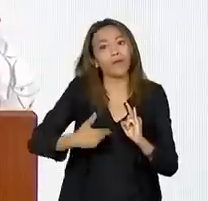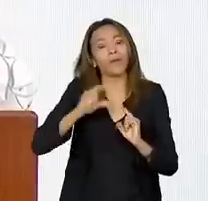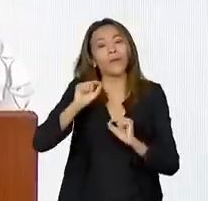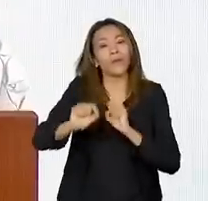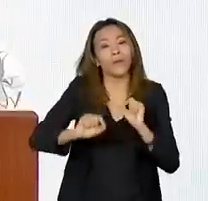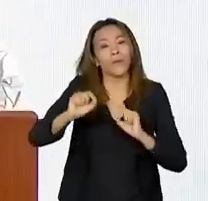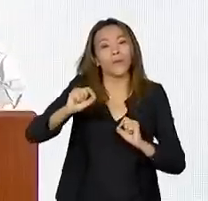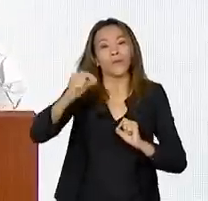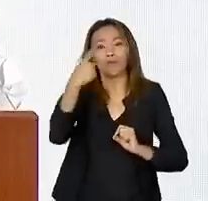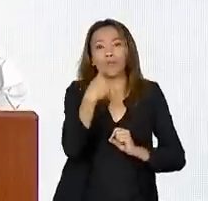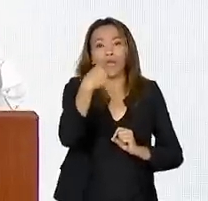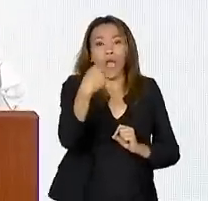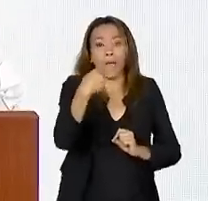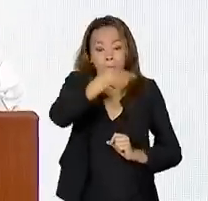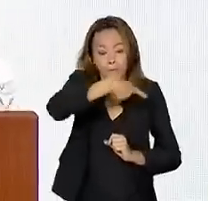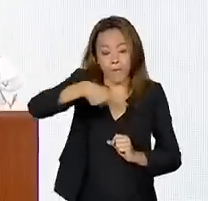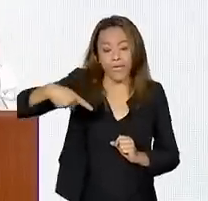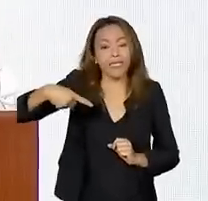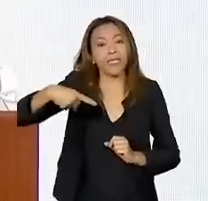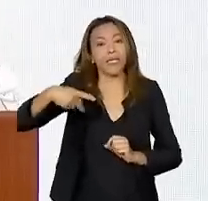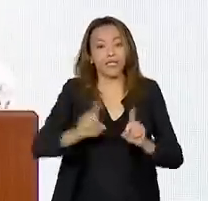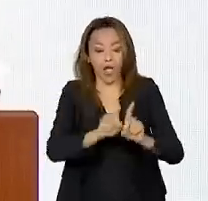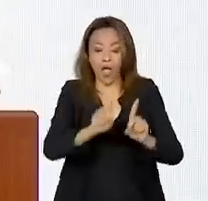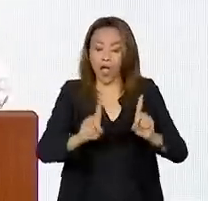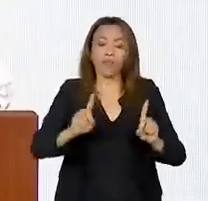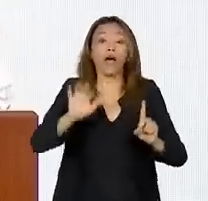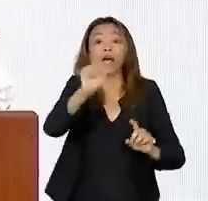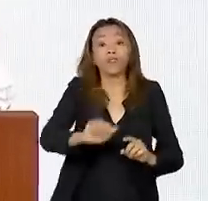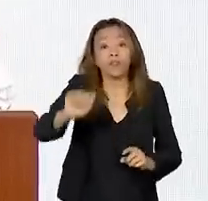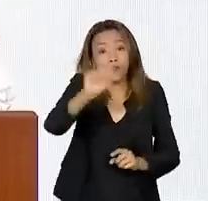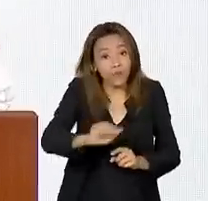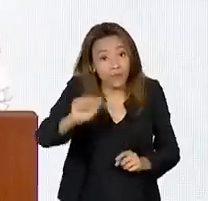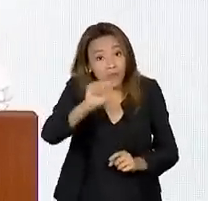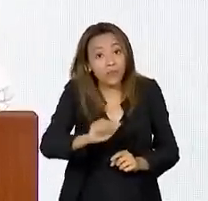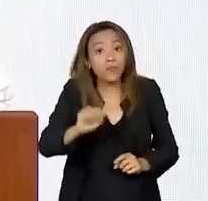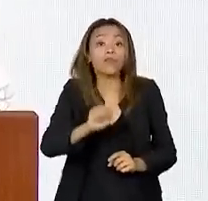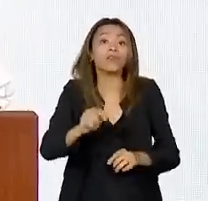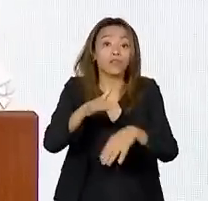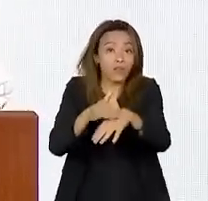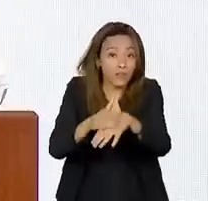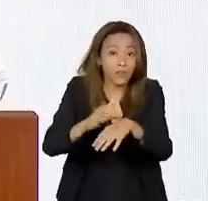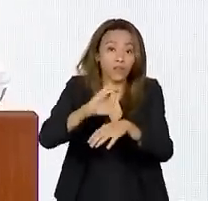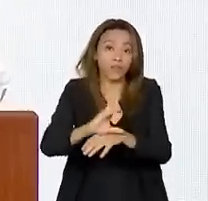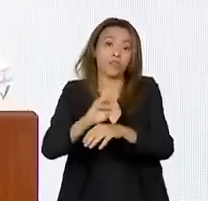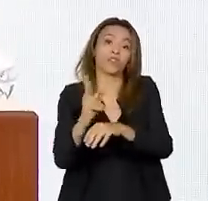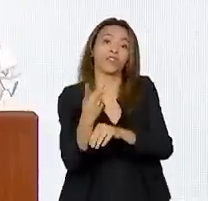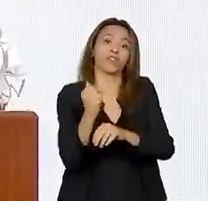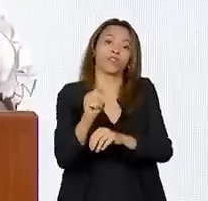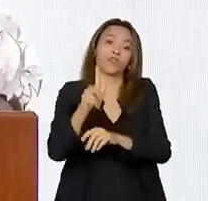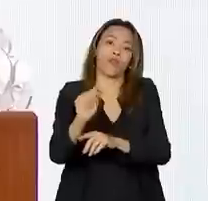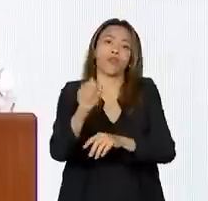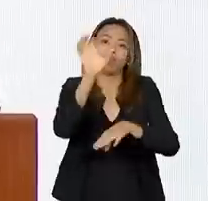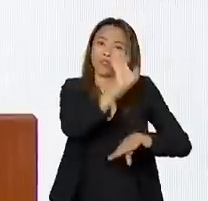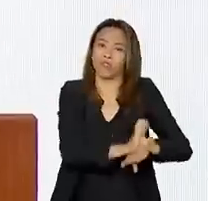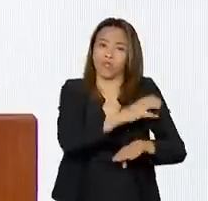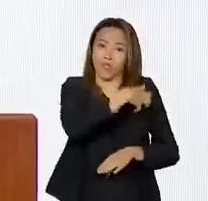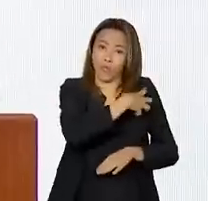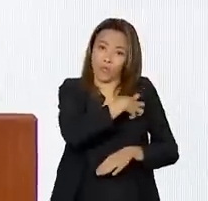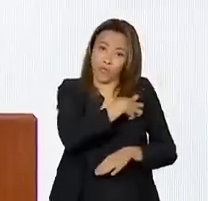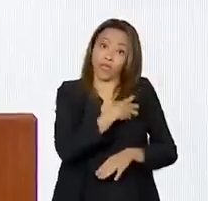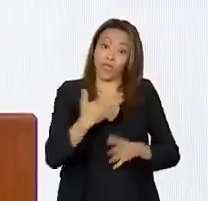presidência da Associação de Chagas do Estado da Bahia. E atualmente eu estou